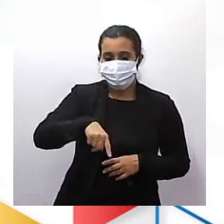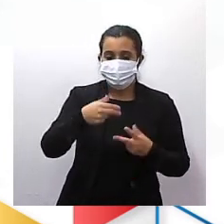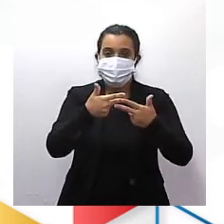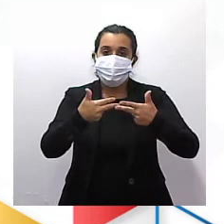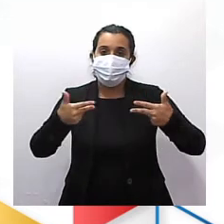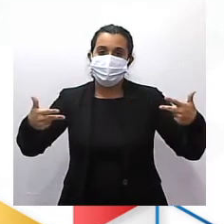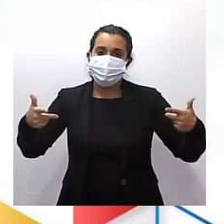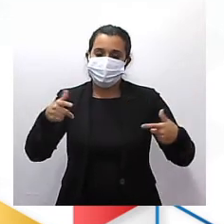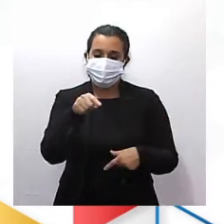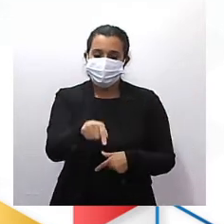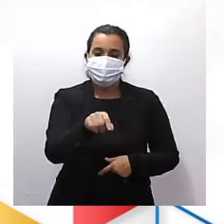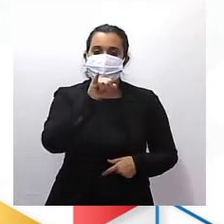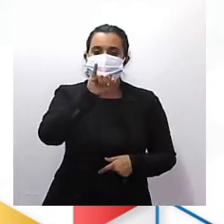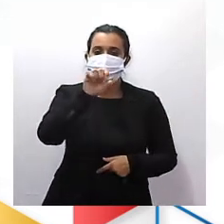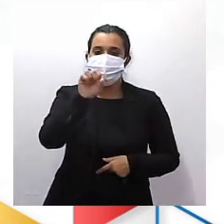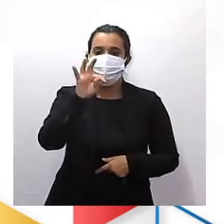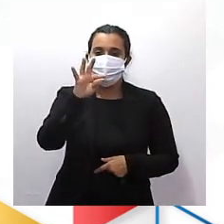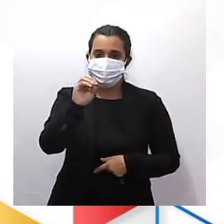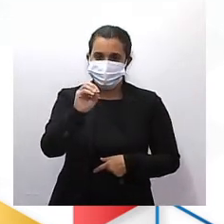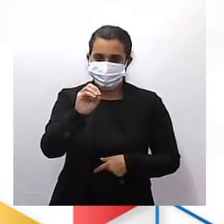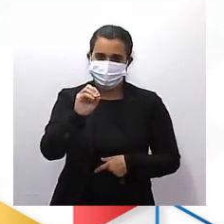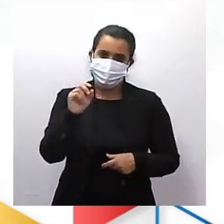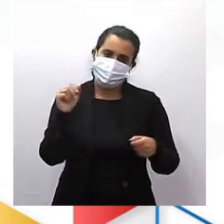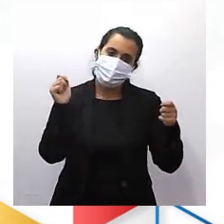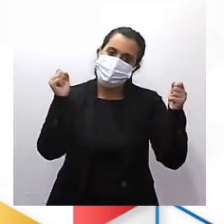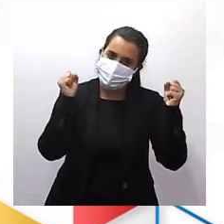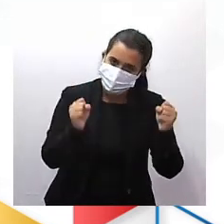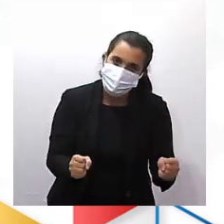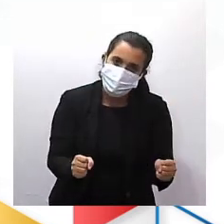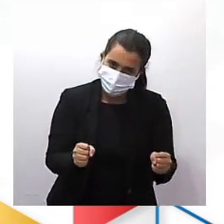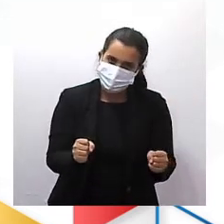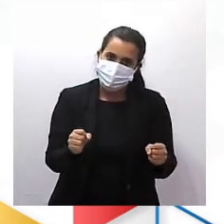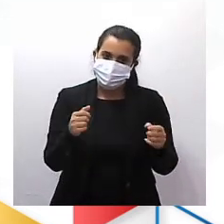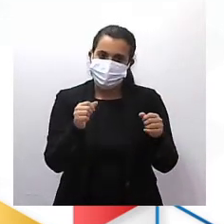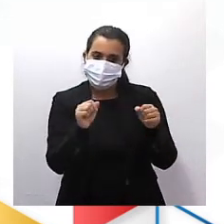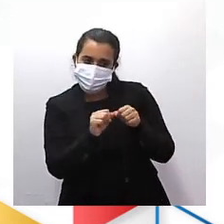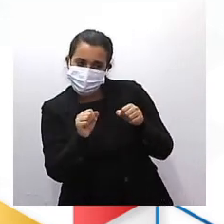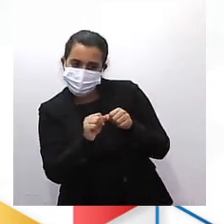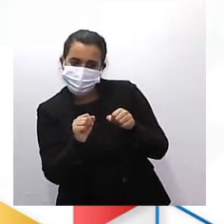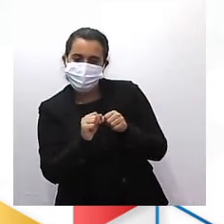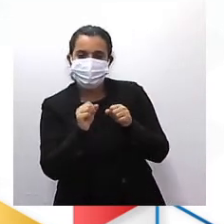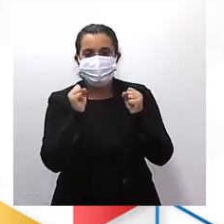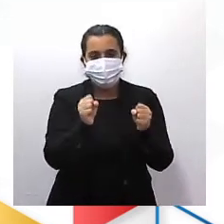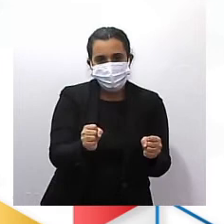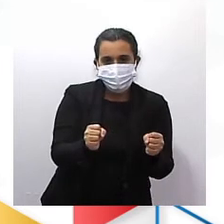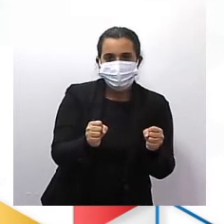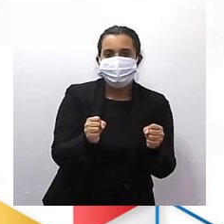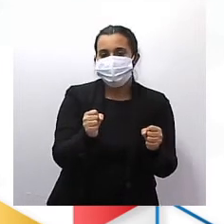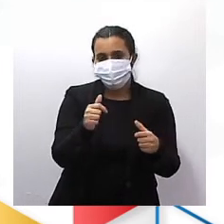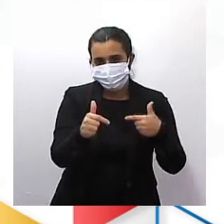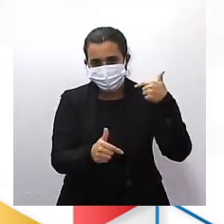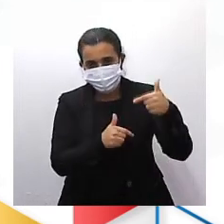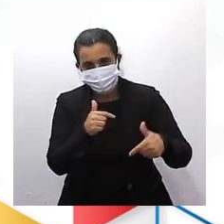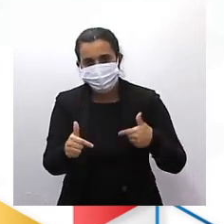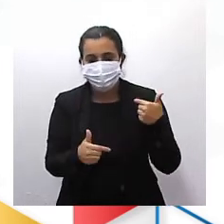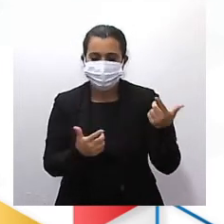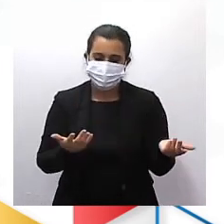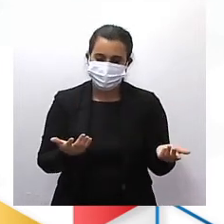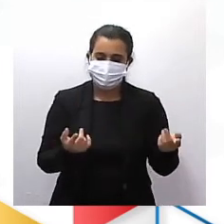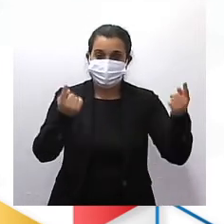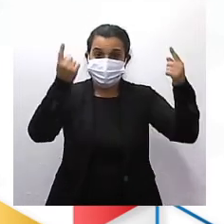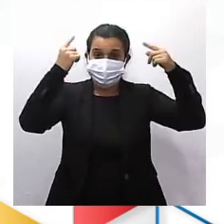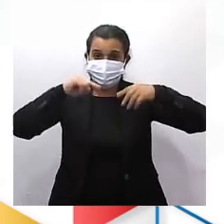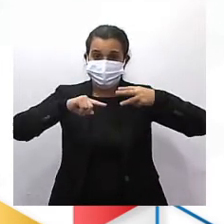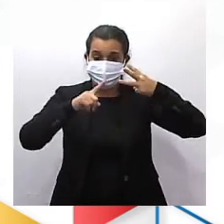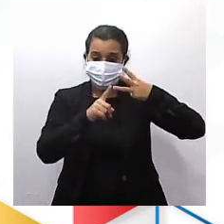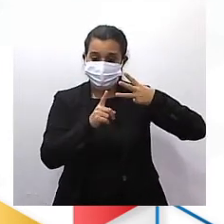no sentido de ser executado também, ou feito, ou solicitado. Abaixo a gente tem aí a modalidade do plural com essas